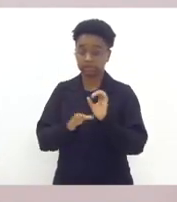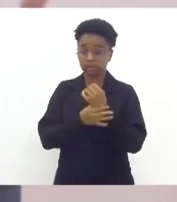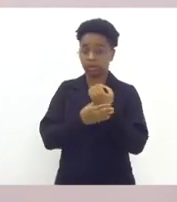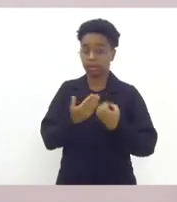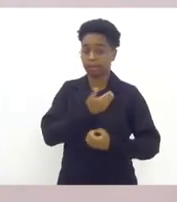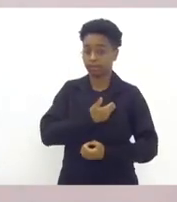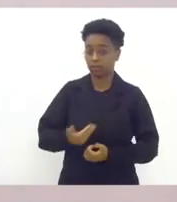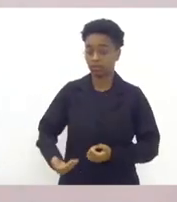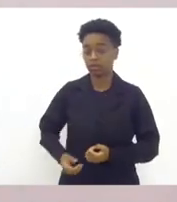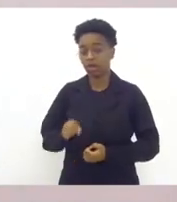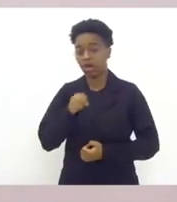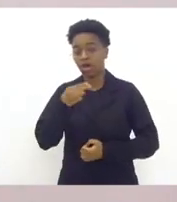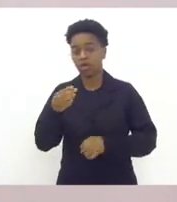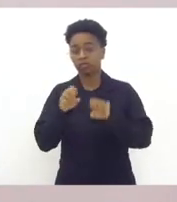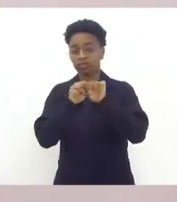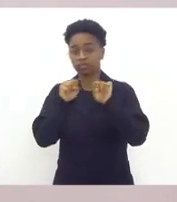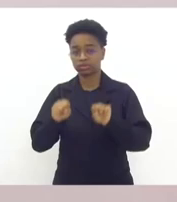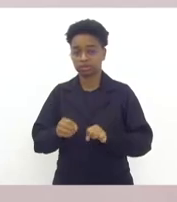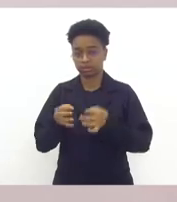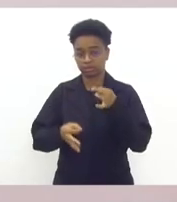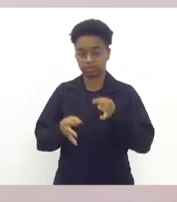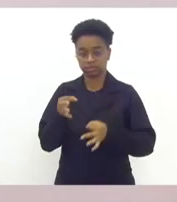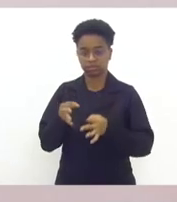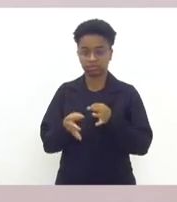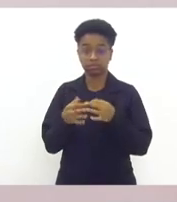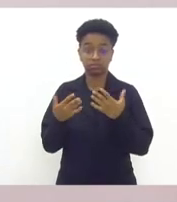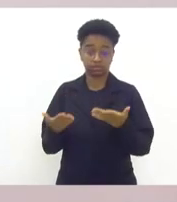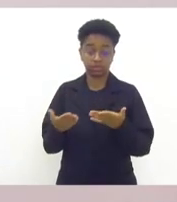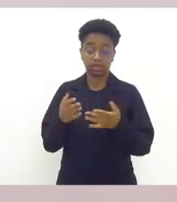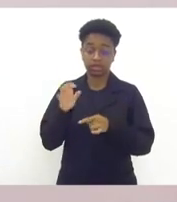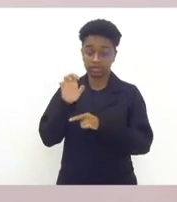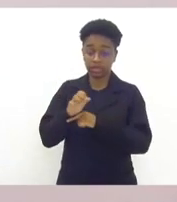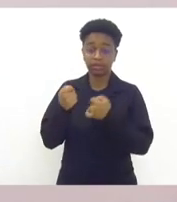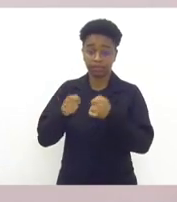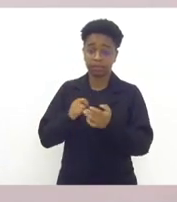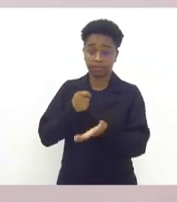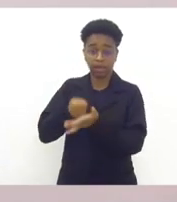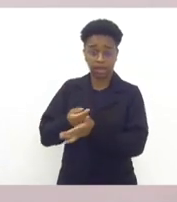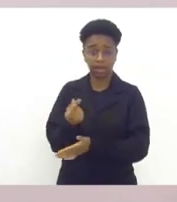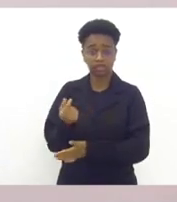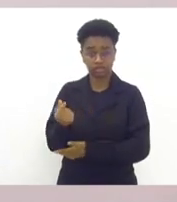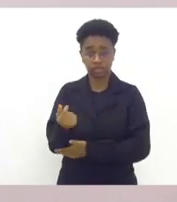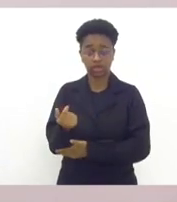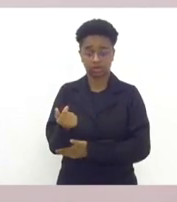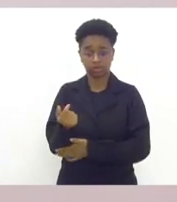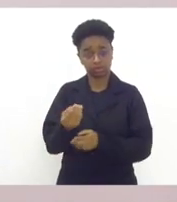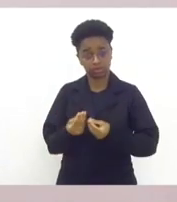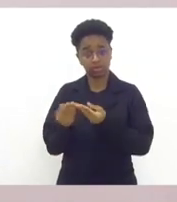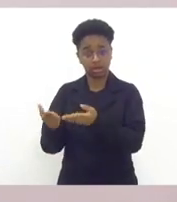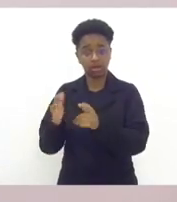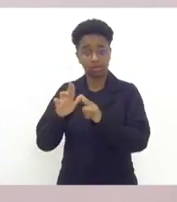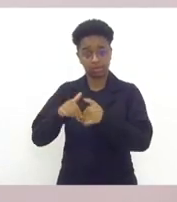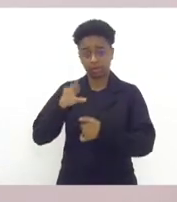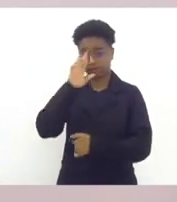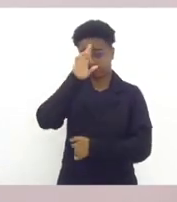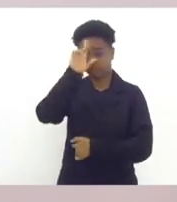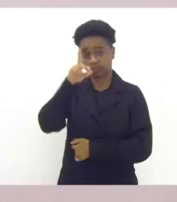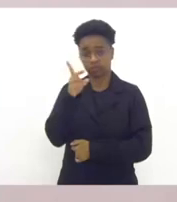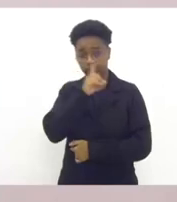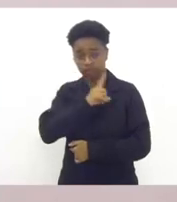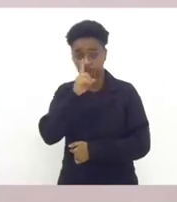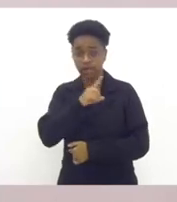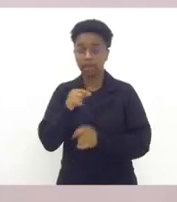pública, seja do sistema de justiça, que o Estado pague monetariamente também sobre esses equívocos. Repare